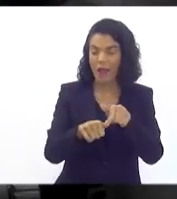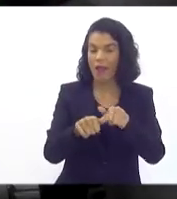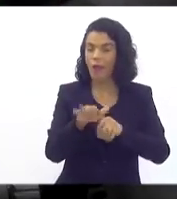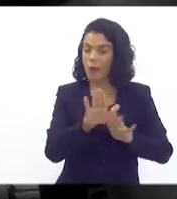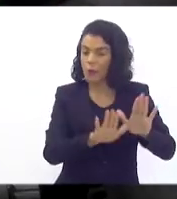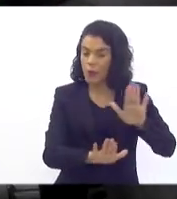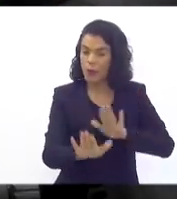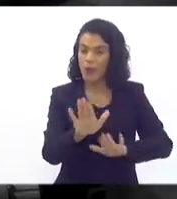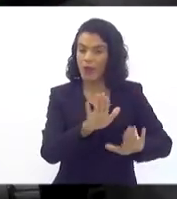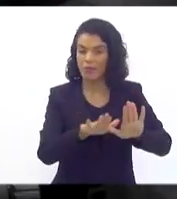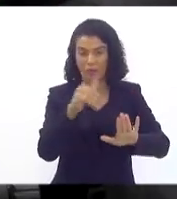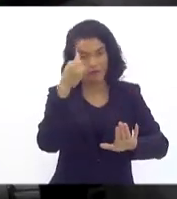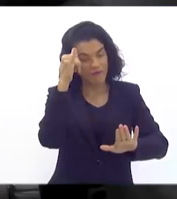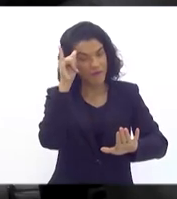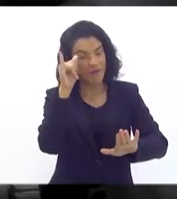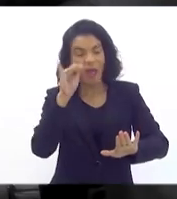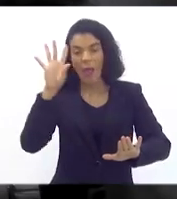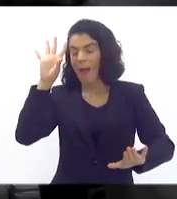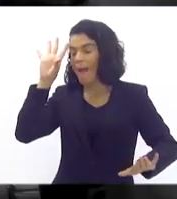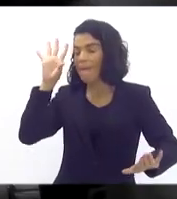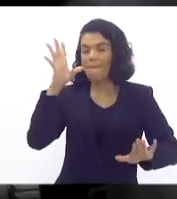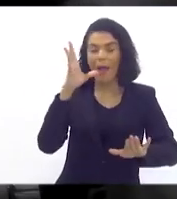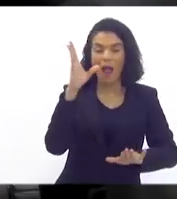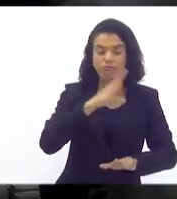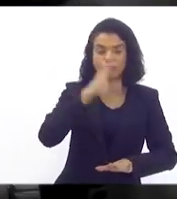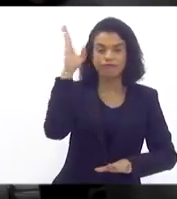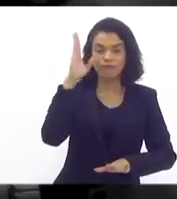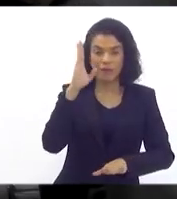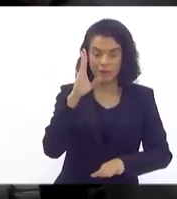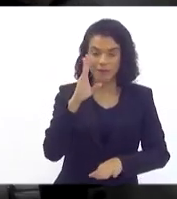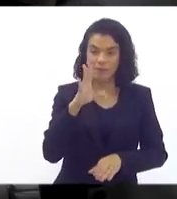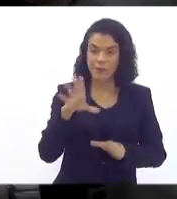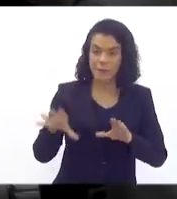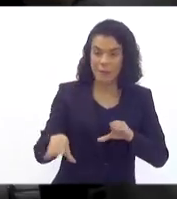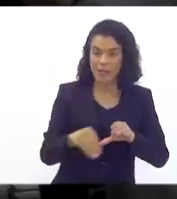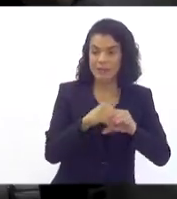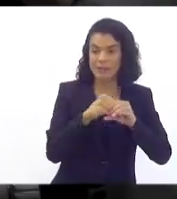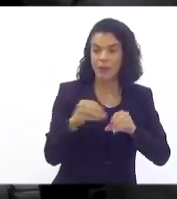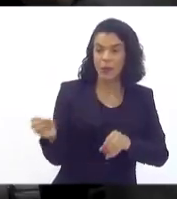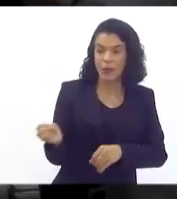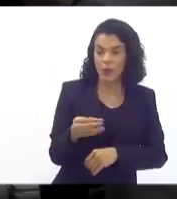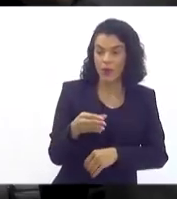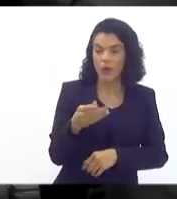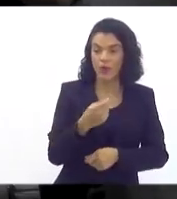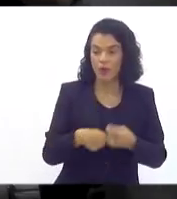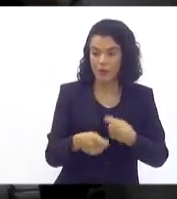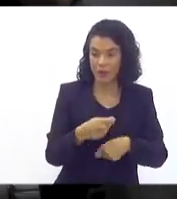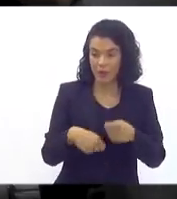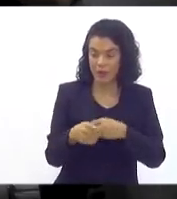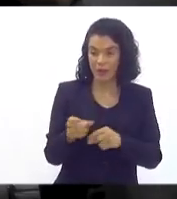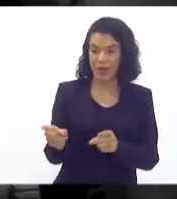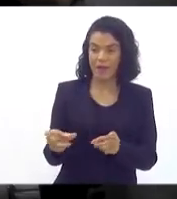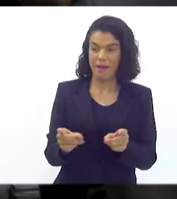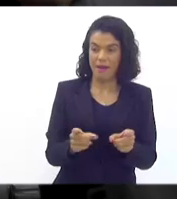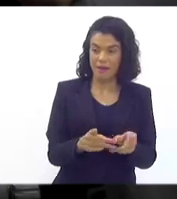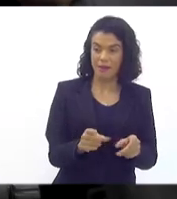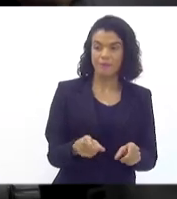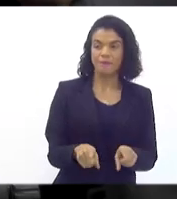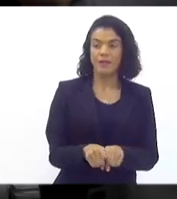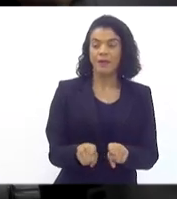cuidado para não tomar decisões precipitadas para inserção desse novo mercado para inserção dessa dessa